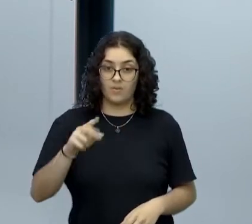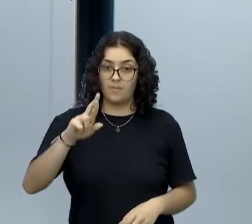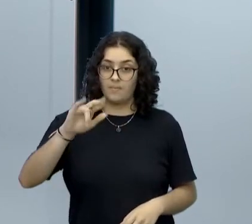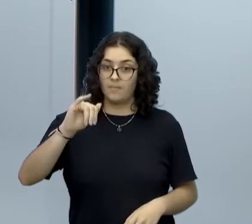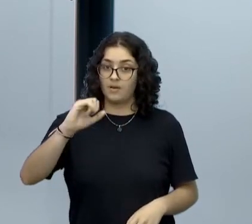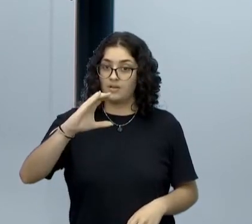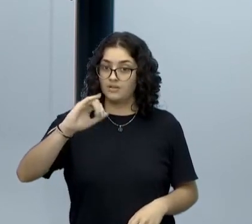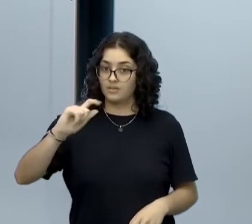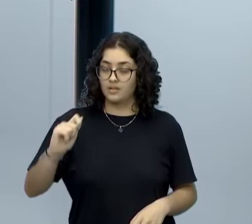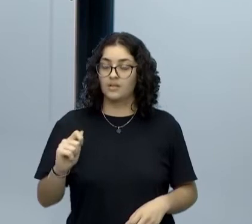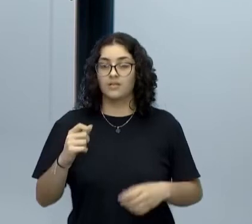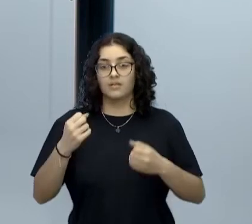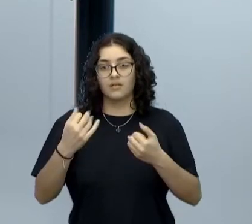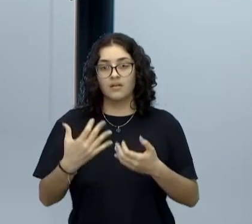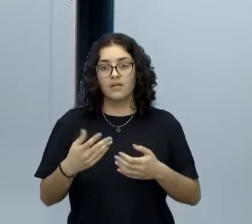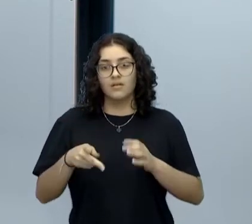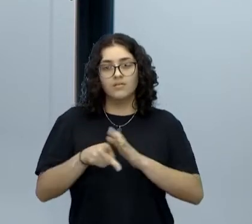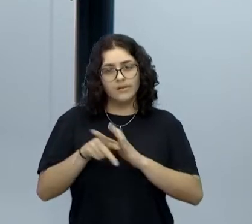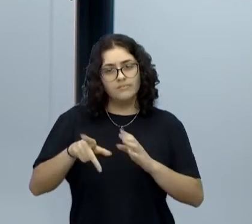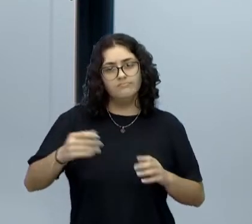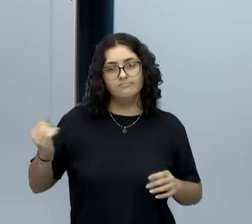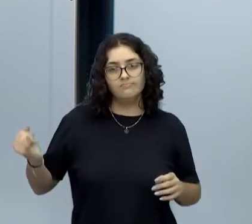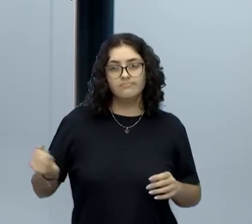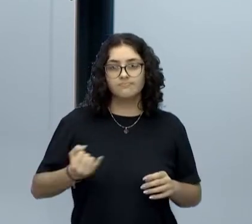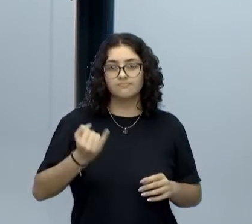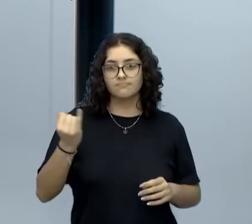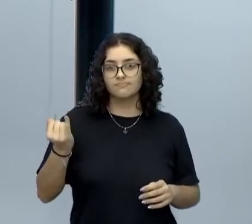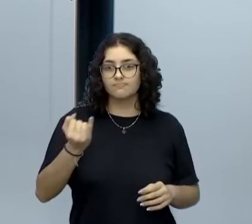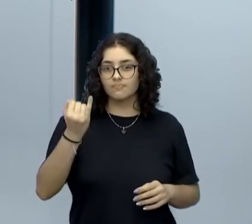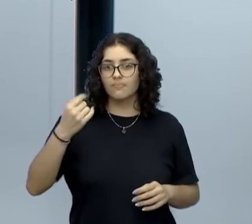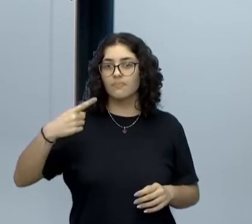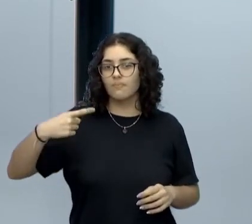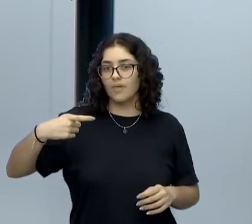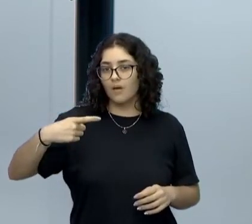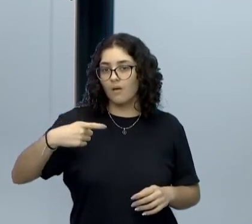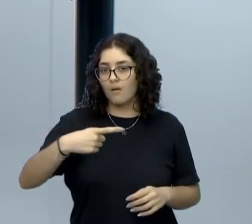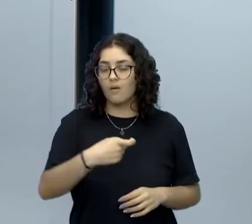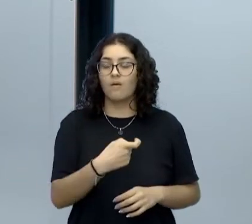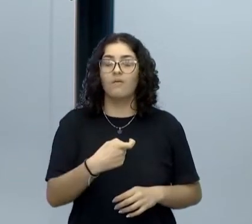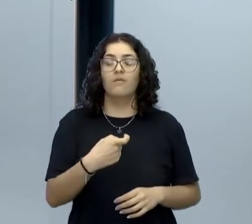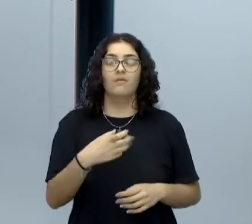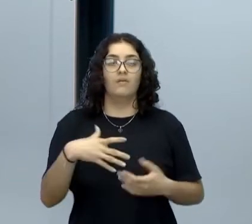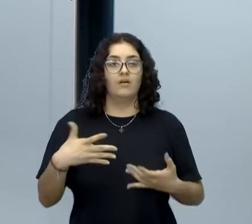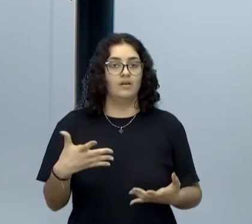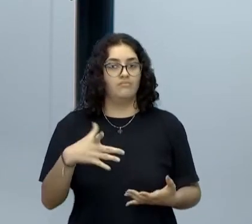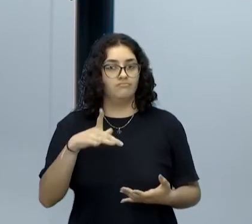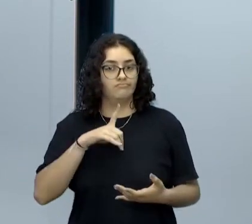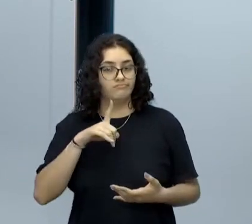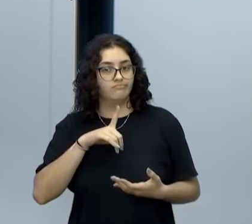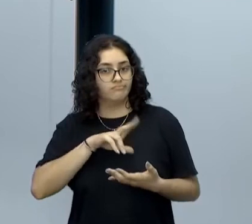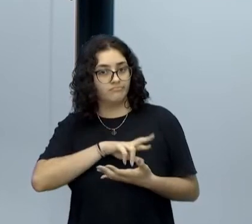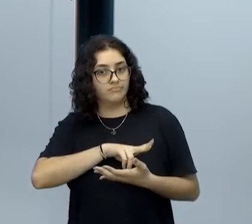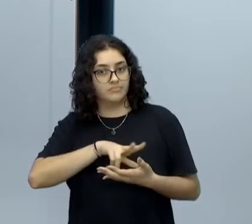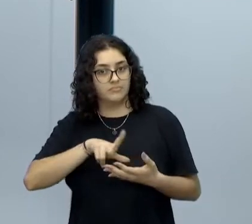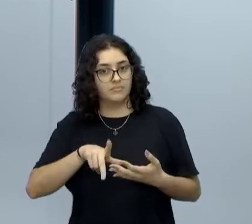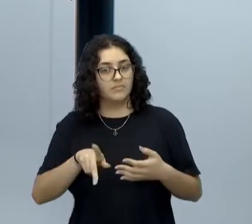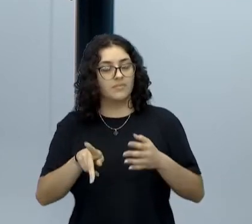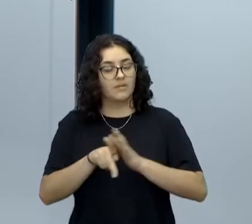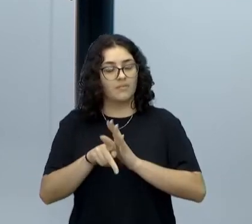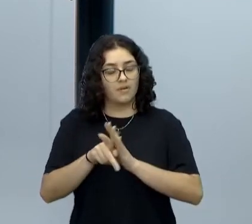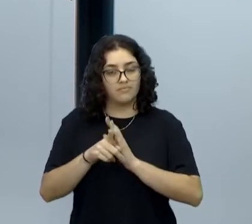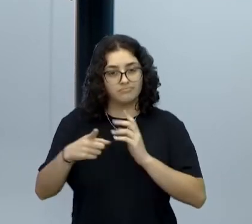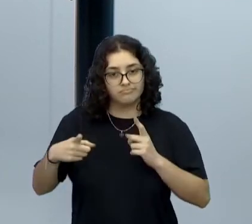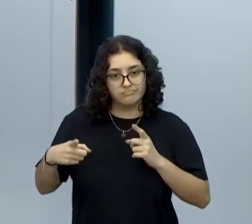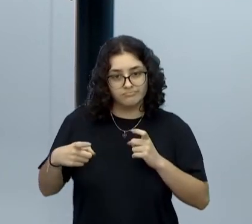sobre a fauna edáfica, vocês viram ali a importância, né, das minhocas, da fauna, de uma forma geral, dos